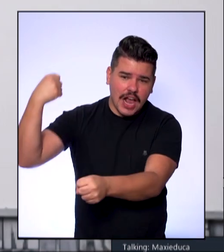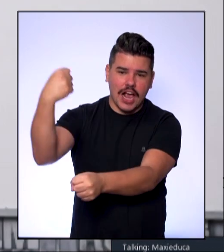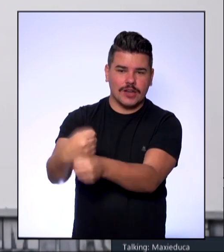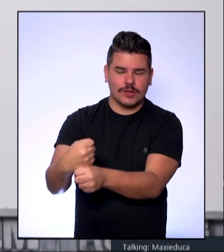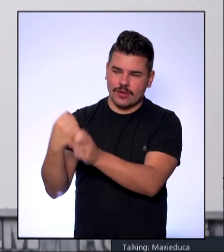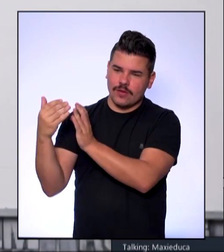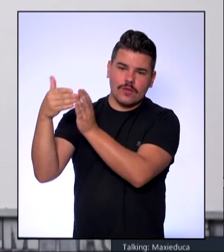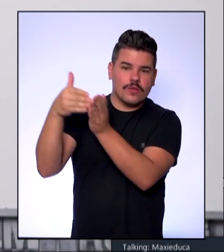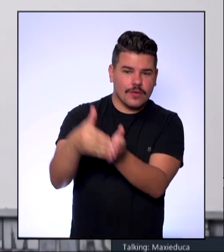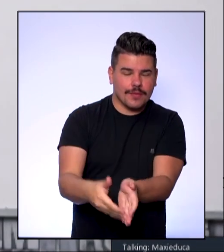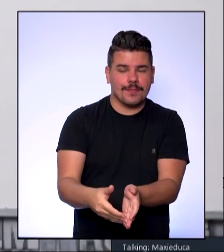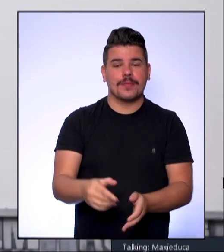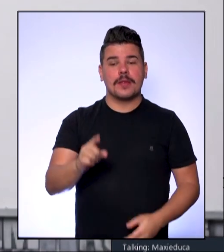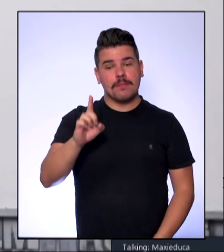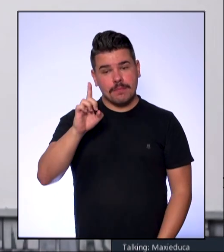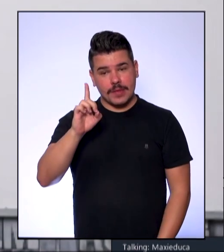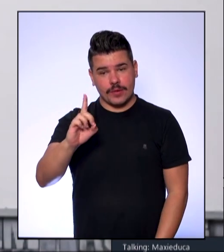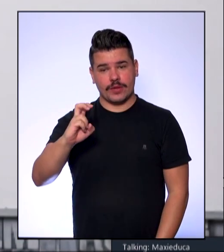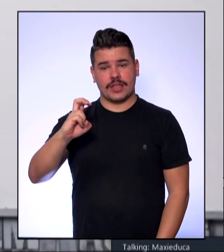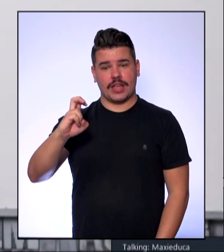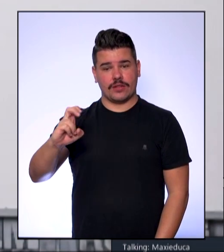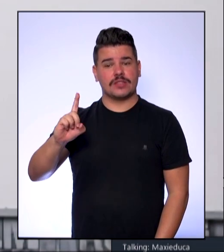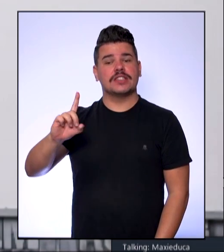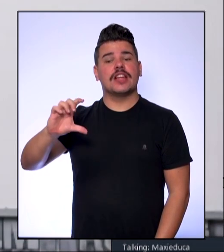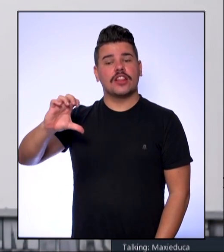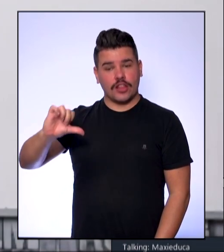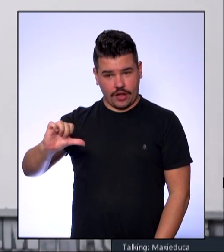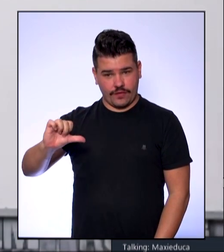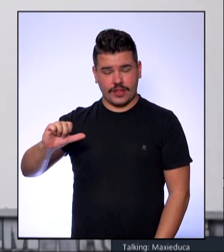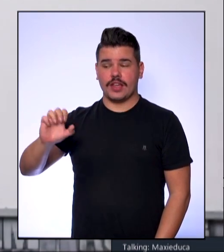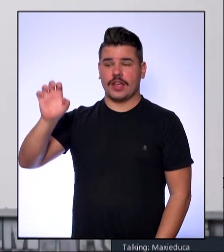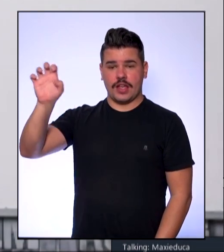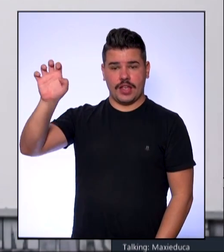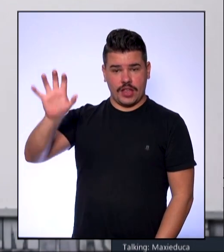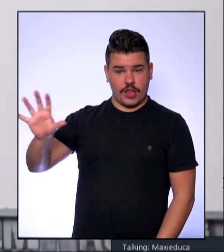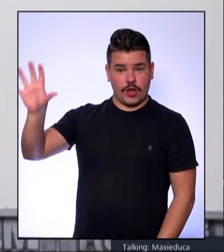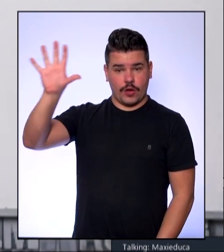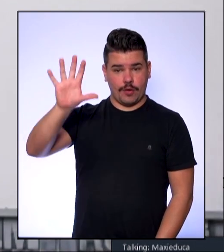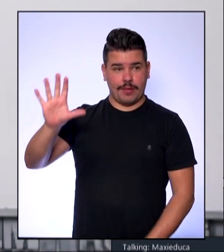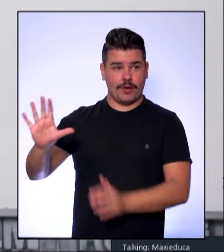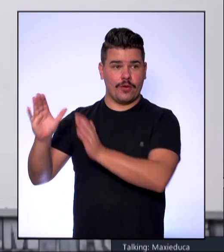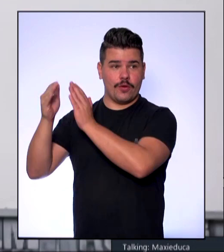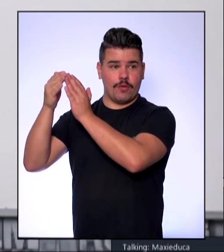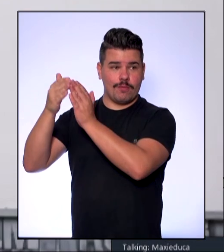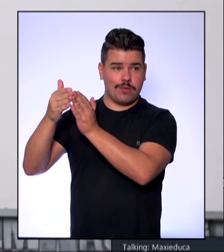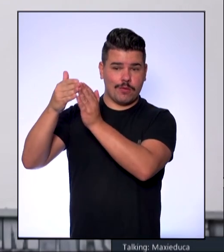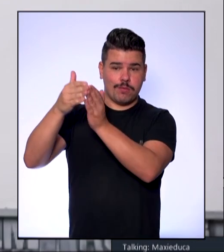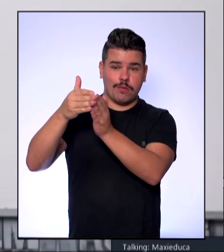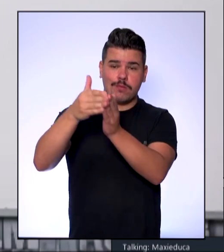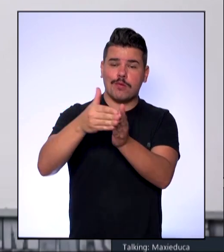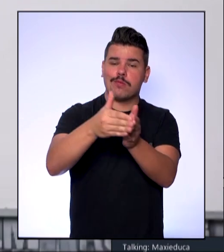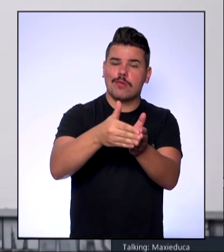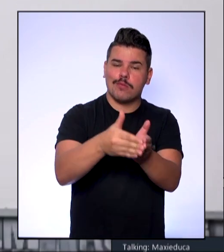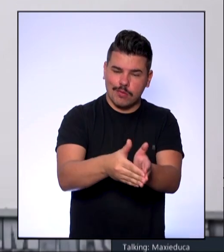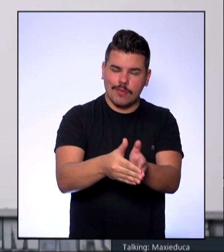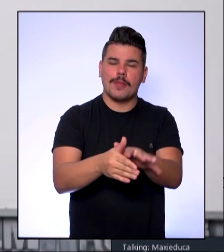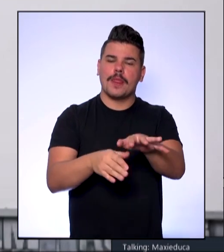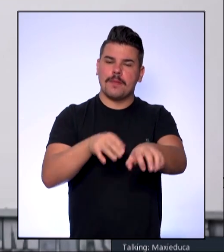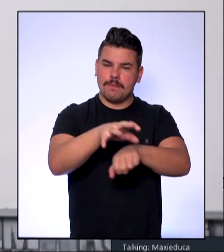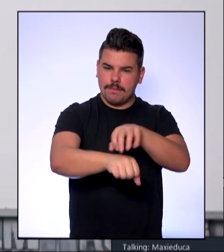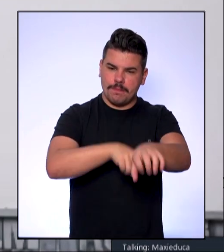em 1519, os europeus saíram da Europa, deram a volta ao mundo e retornaram a ela